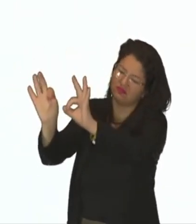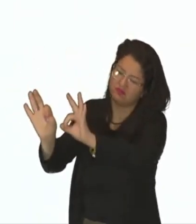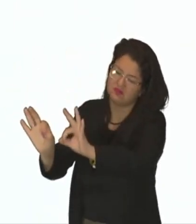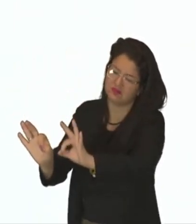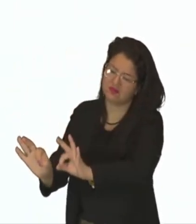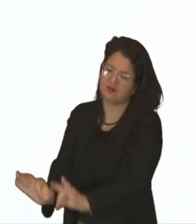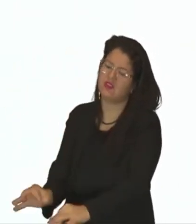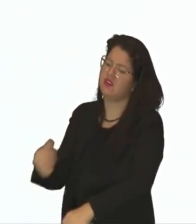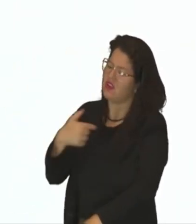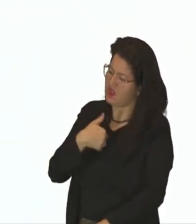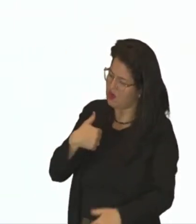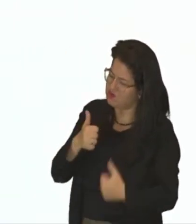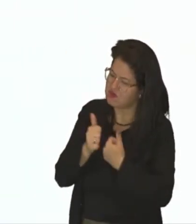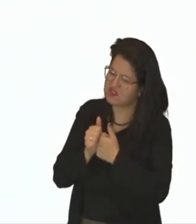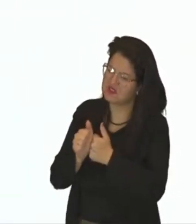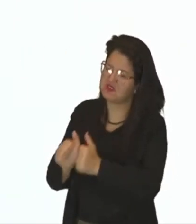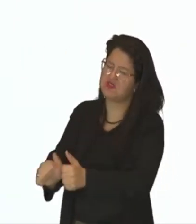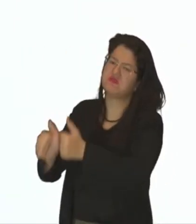Mansa-som,